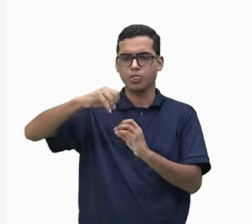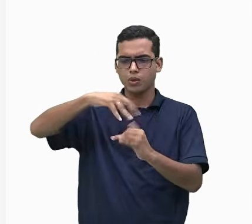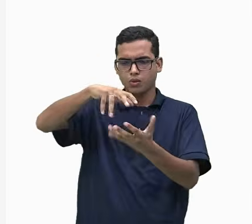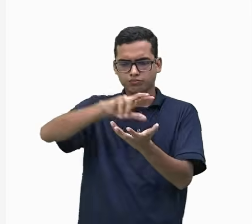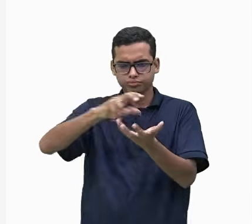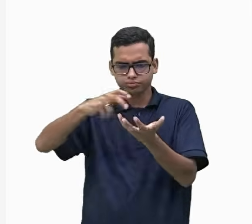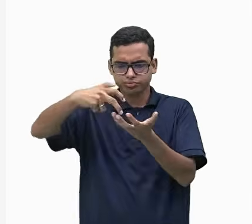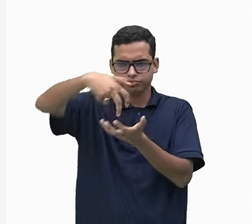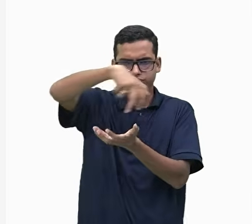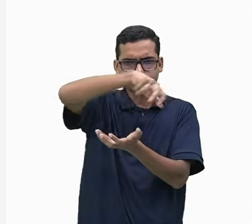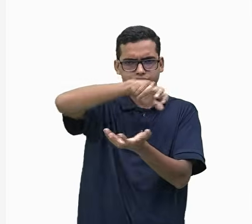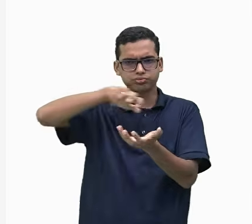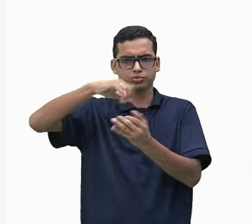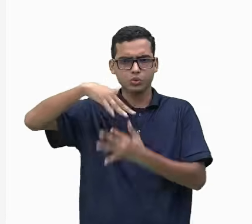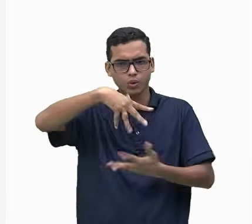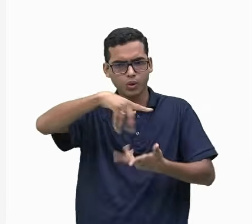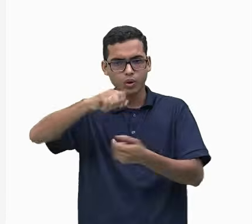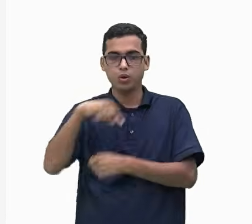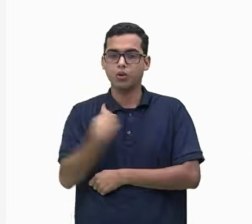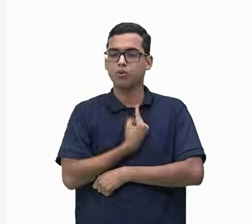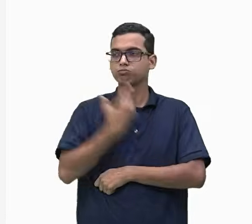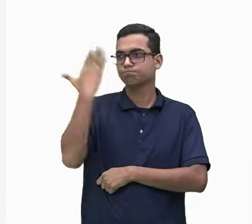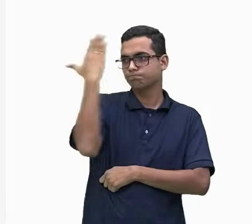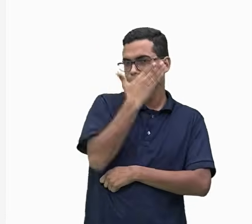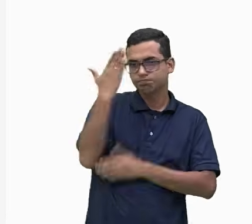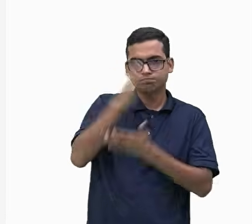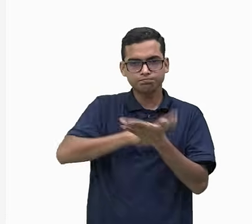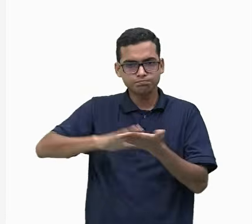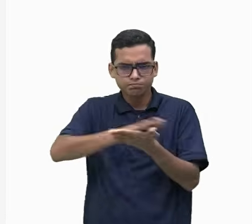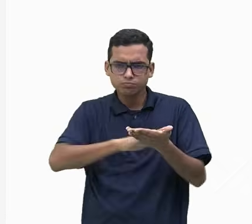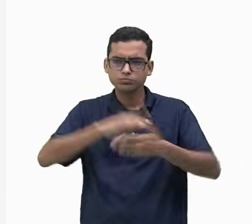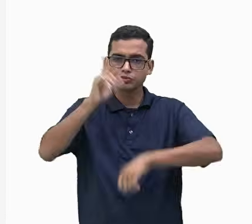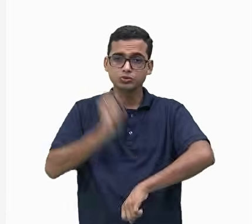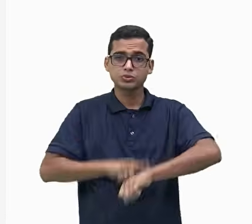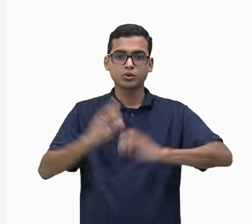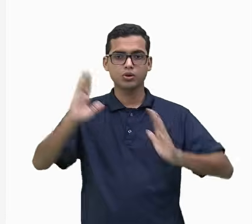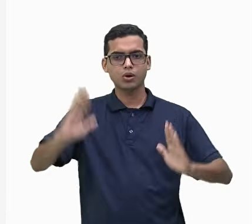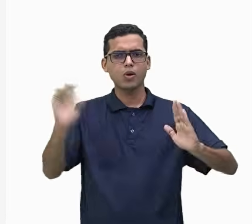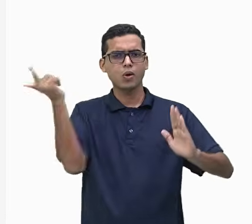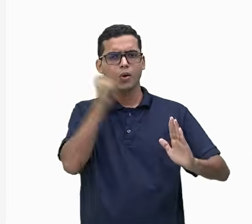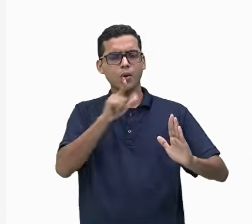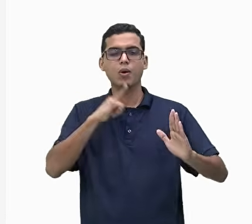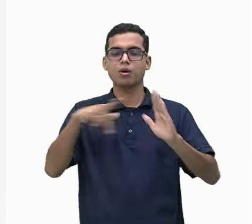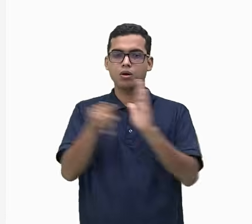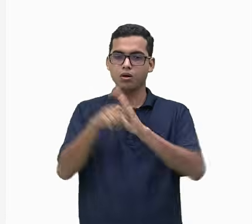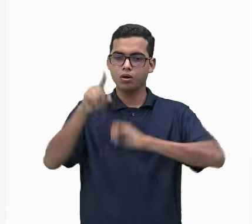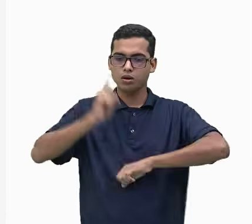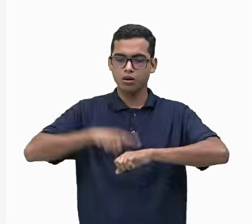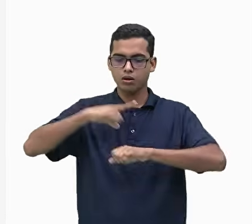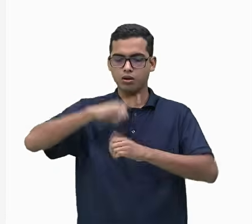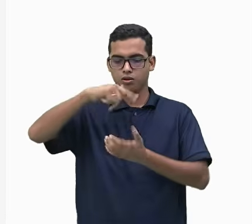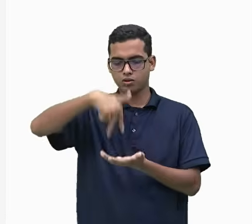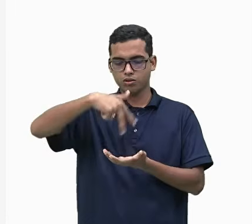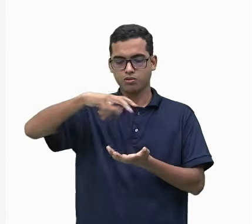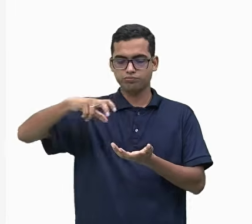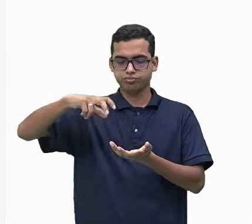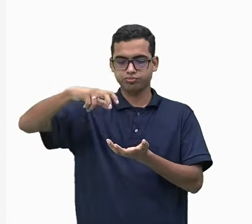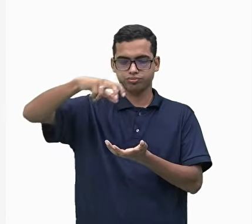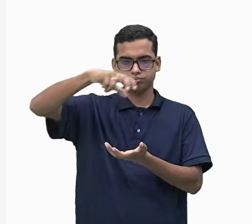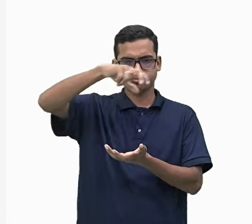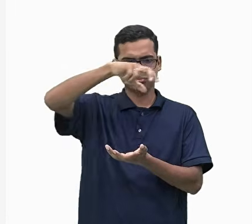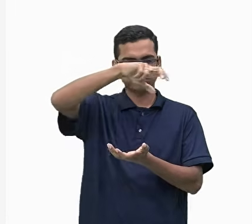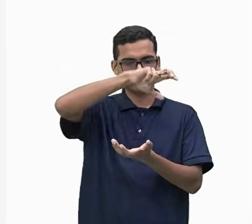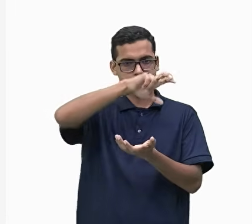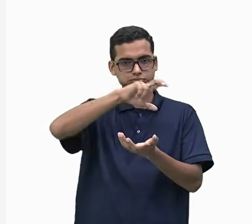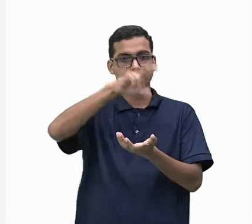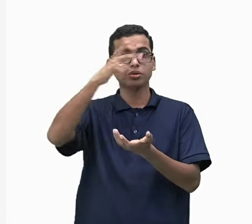nosso planeta, gente, só que a gente não enxerga. Mas nesse momento pode estar passando um satélite artificial aí em